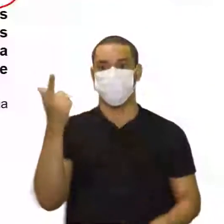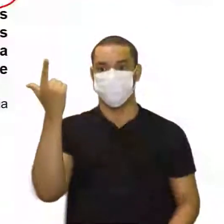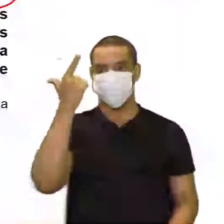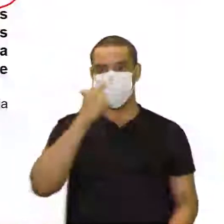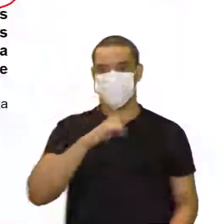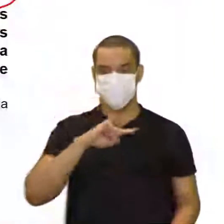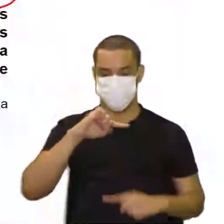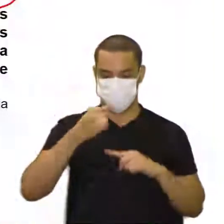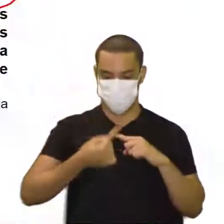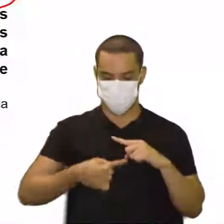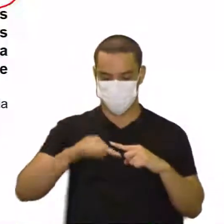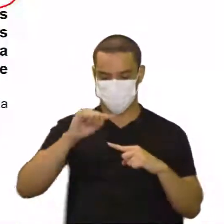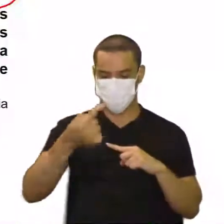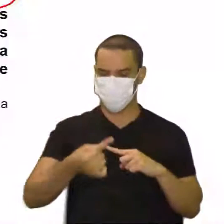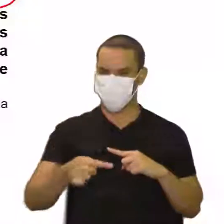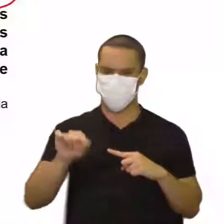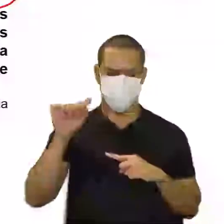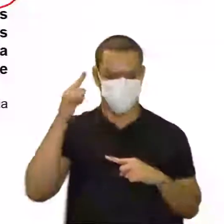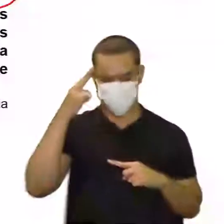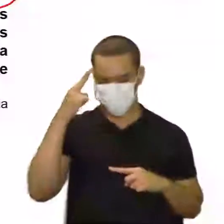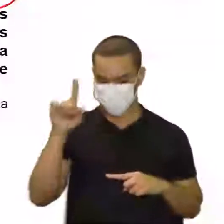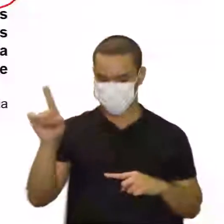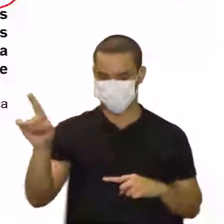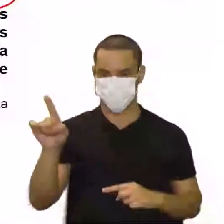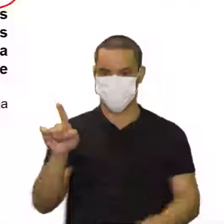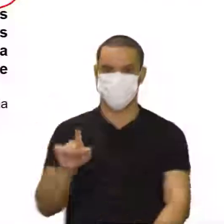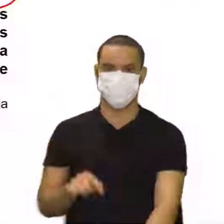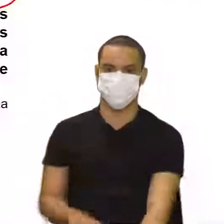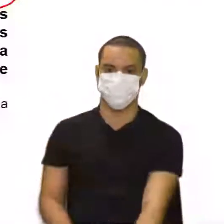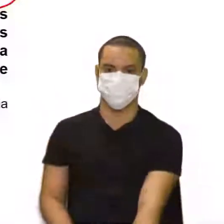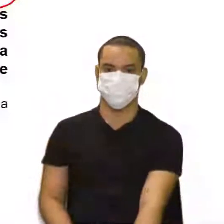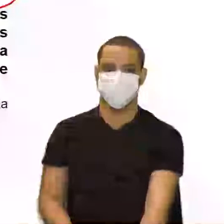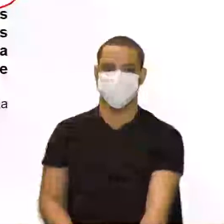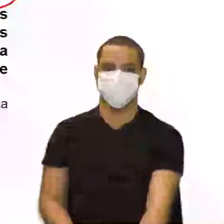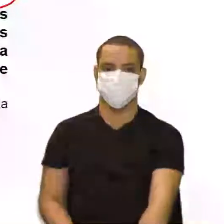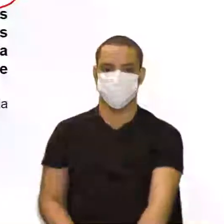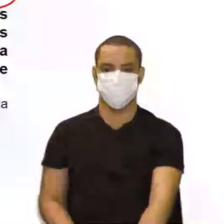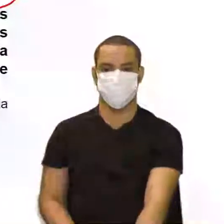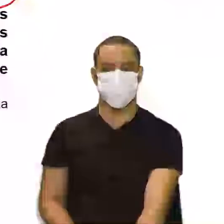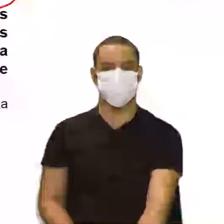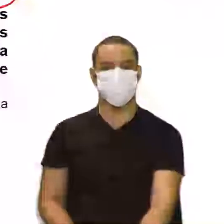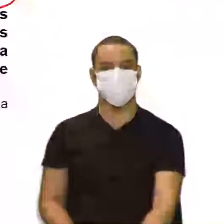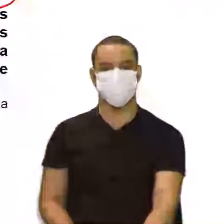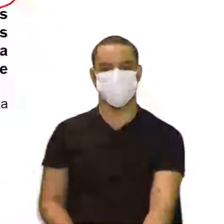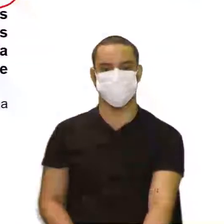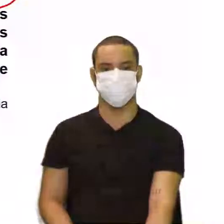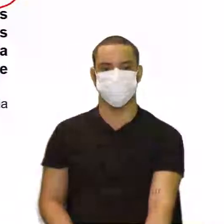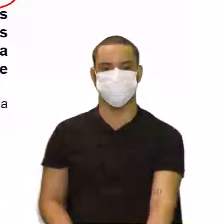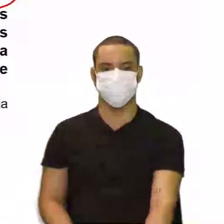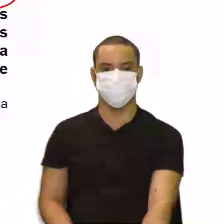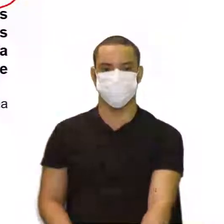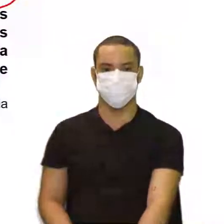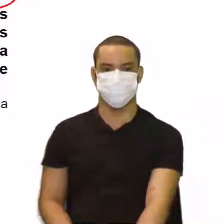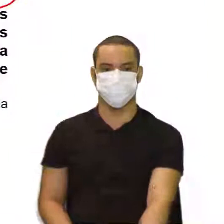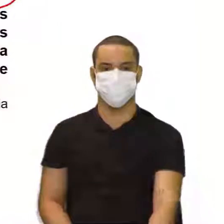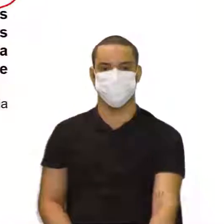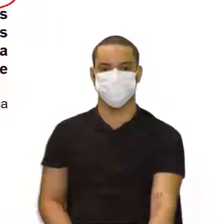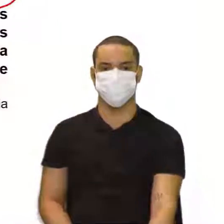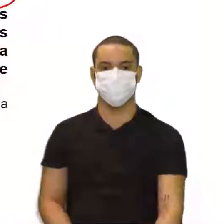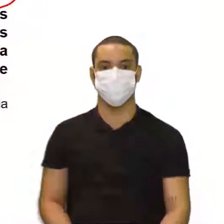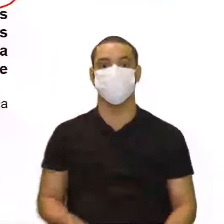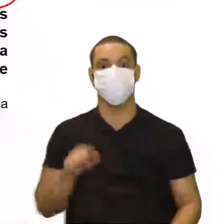a corrente alternada às longas distâncias, né? Sem muita perda aí, ok? E aqui, pessoal, mas essas pausas